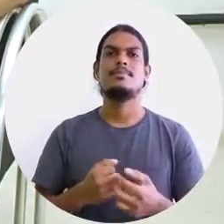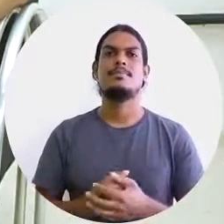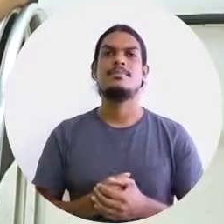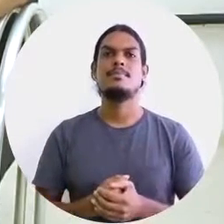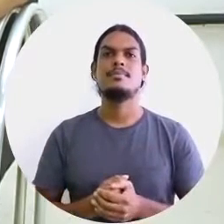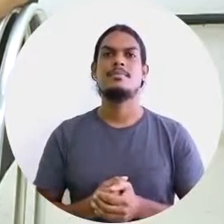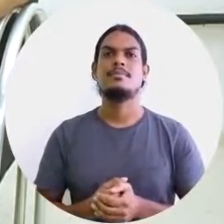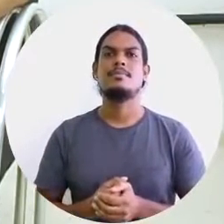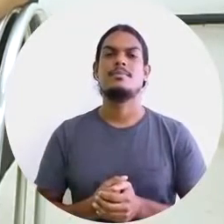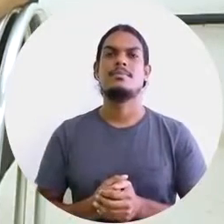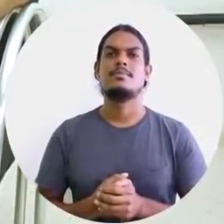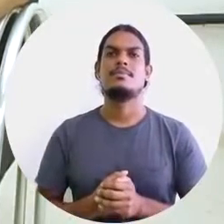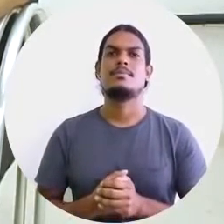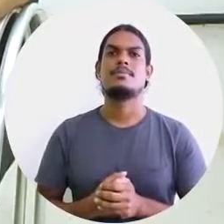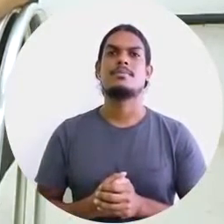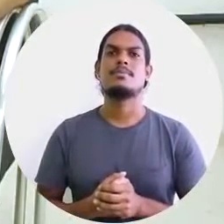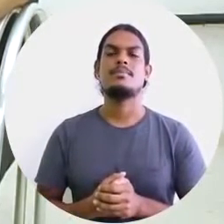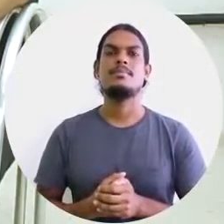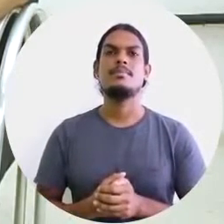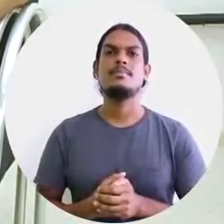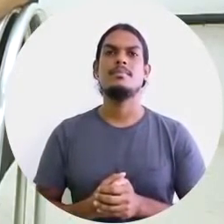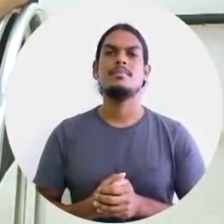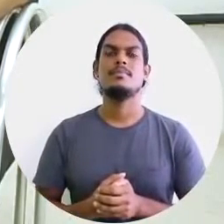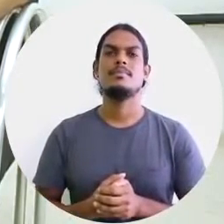Pode contar comigo. Bom, como